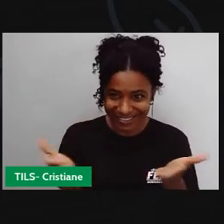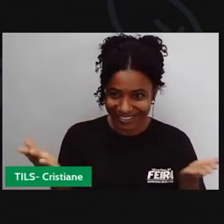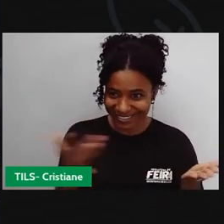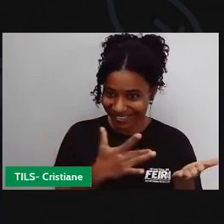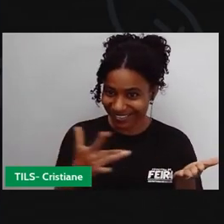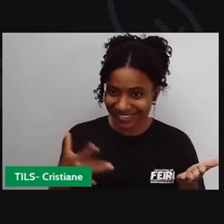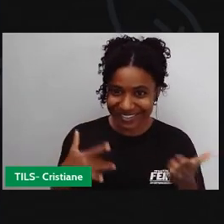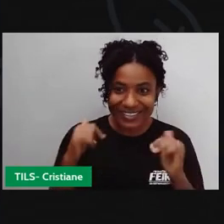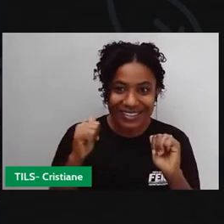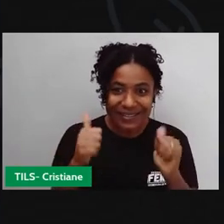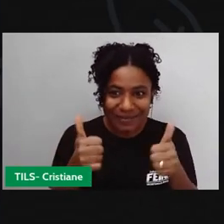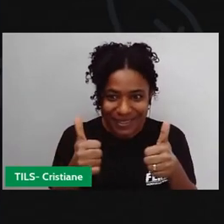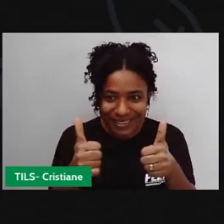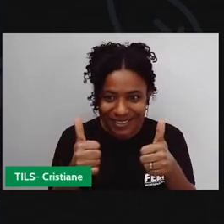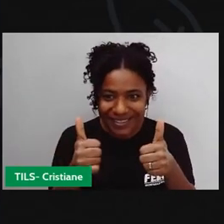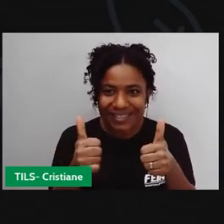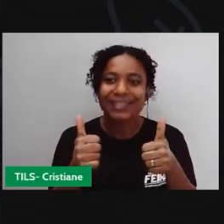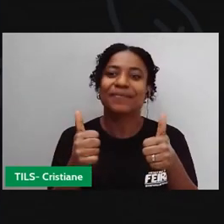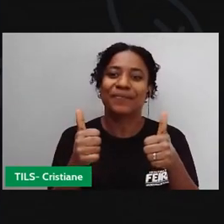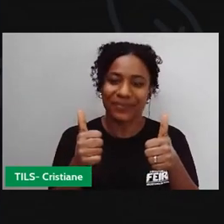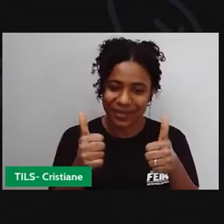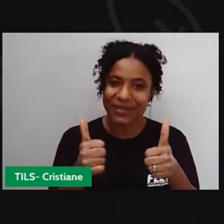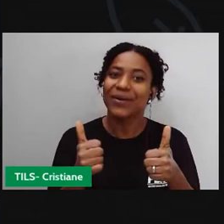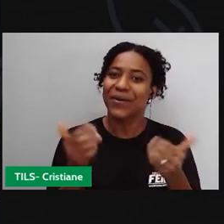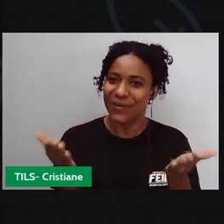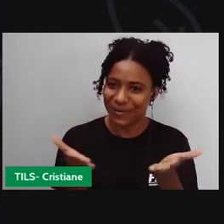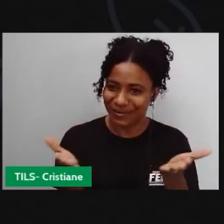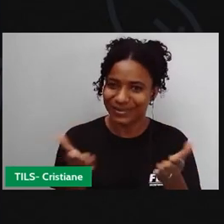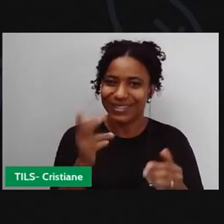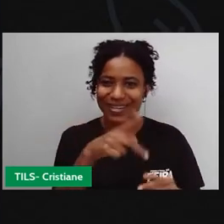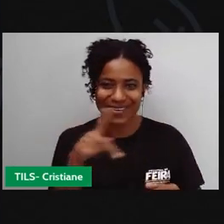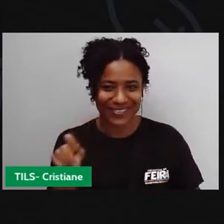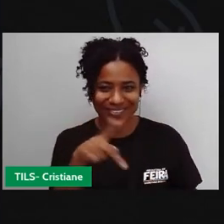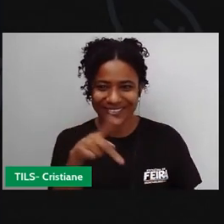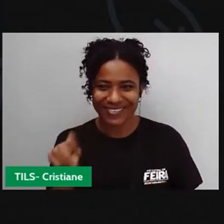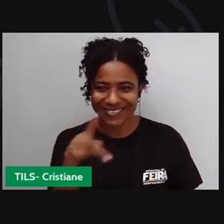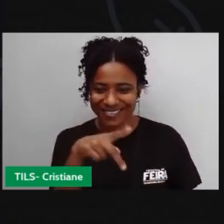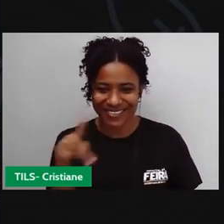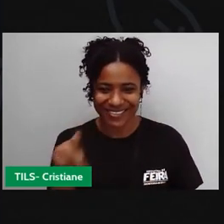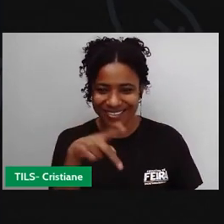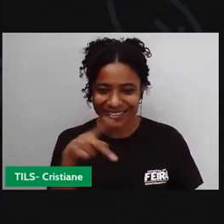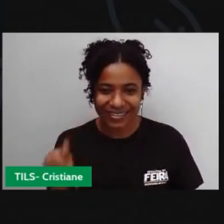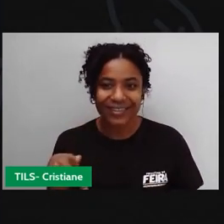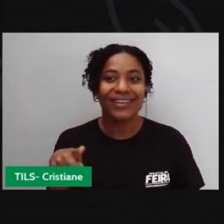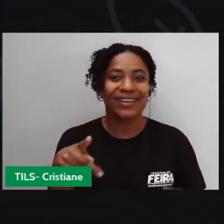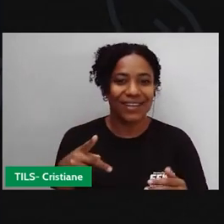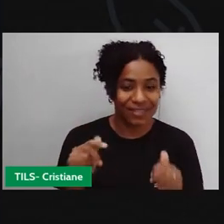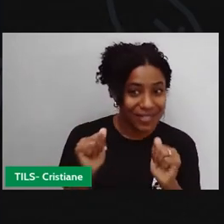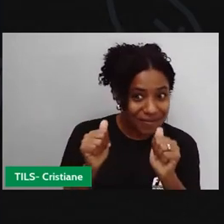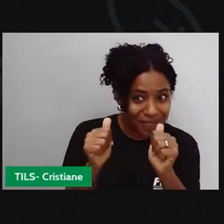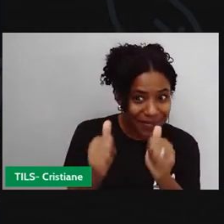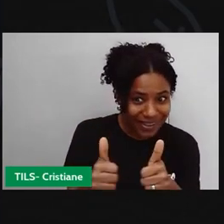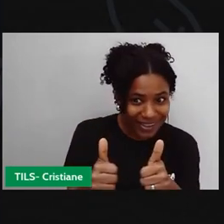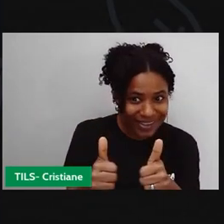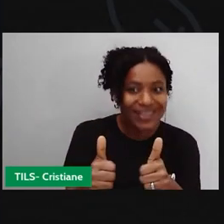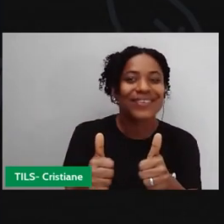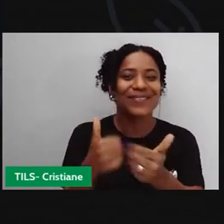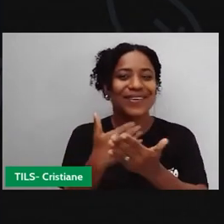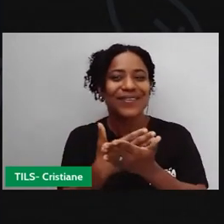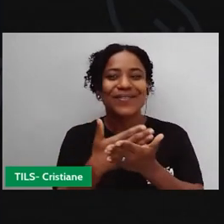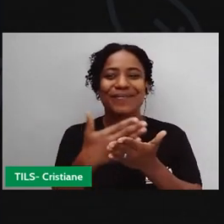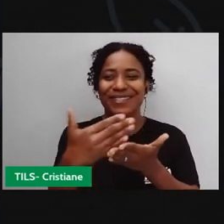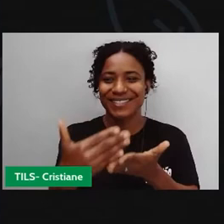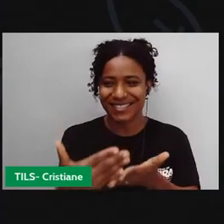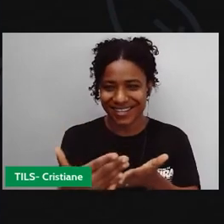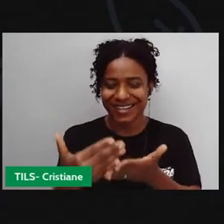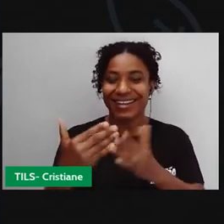estão? Olha só, a Prof. Vanessa espera que estejam bem e que estejam aí preparados para começarmos mais